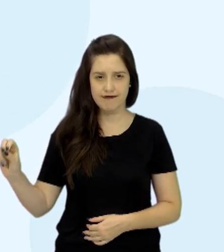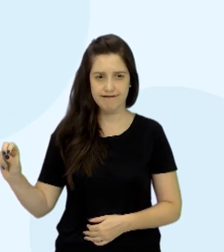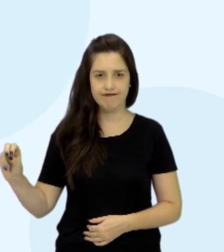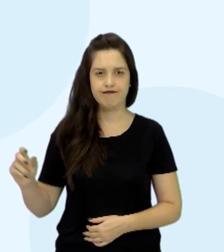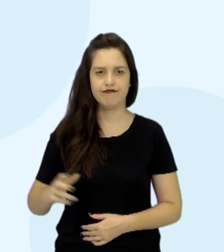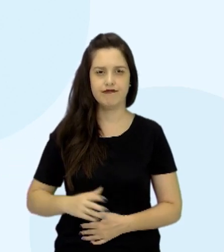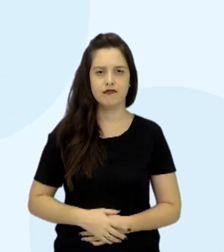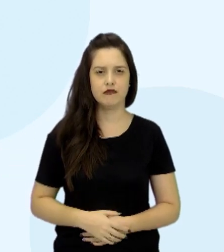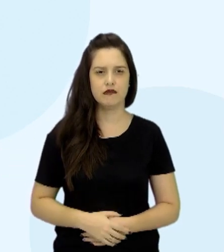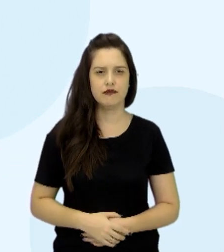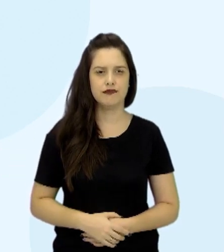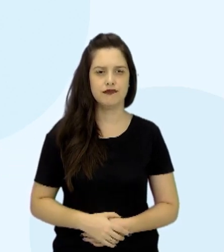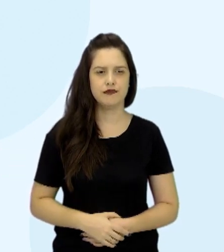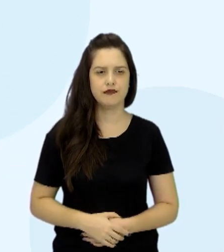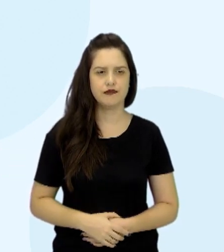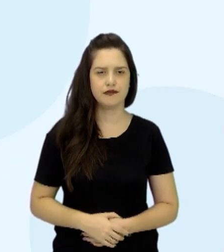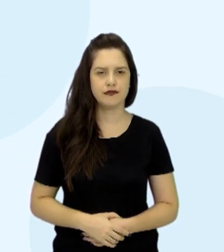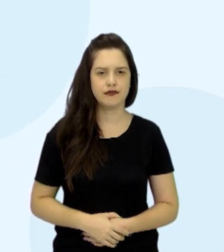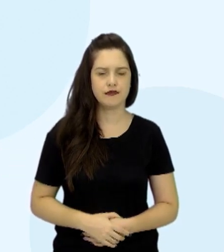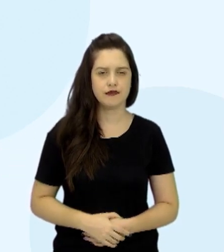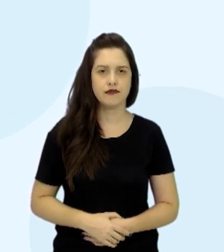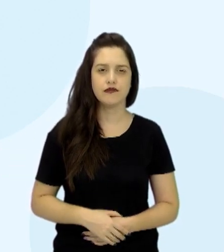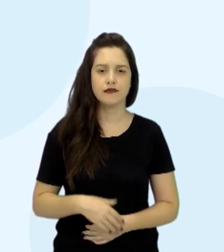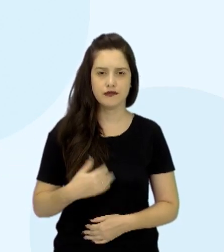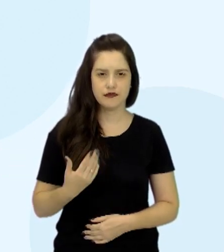1.394.550. Aliás,